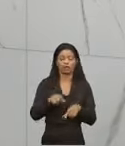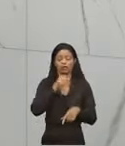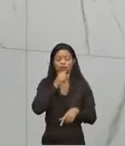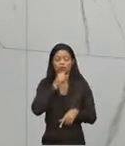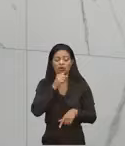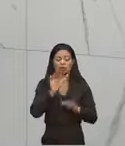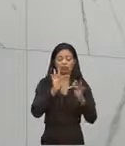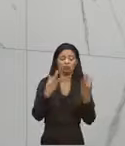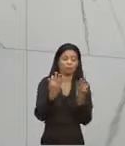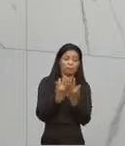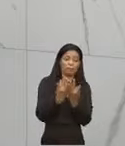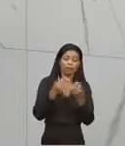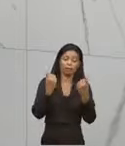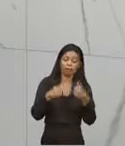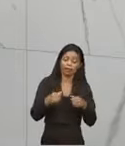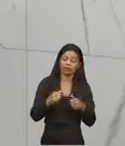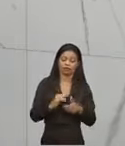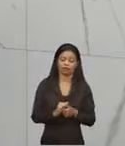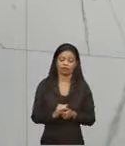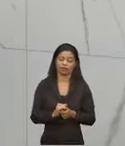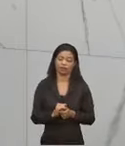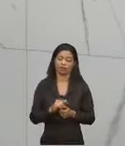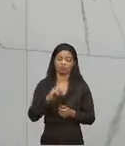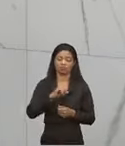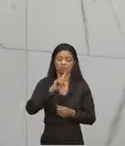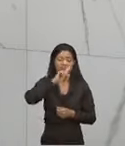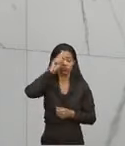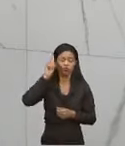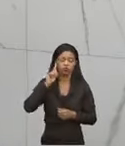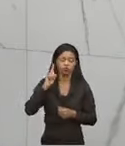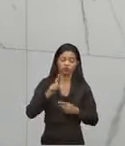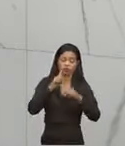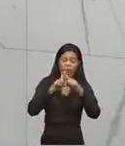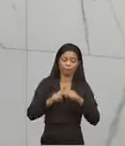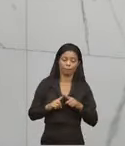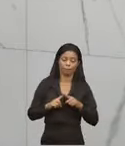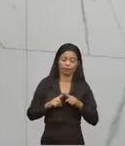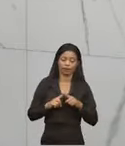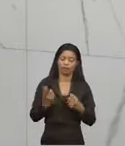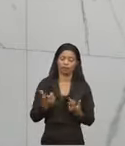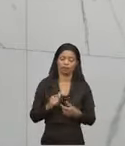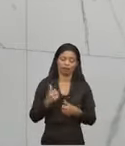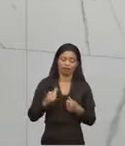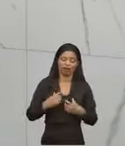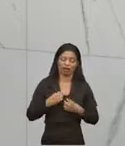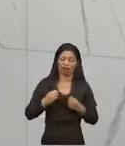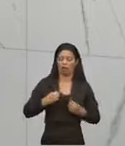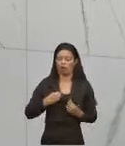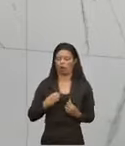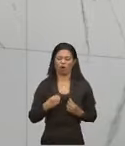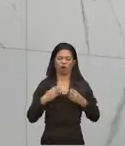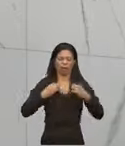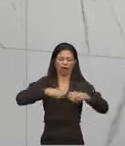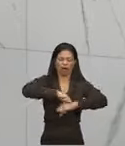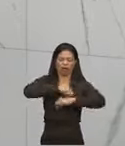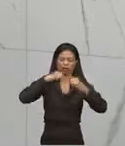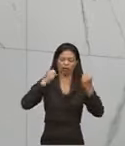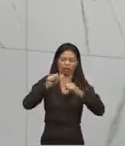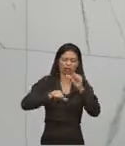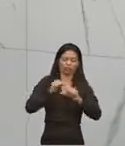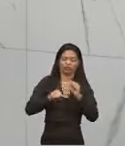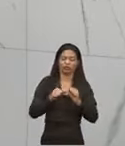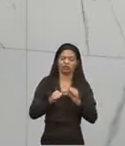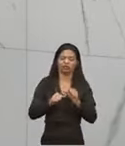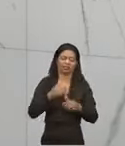de jogos, de torneios, de competições, não ficar ali trocando roupa no meio da rua, às vezes urinando em um